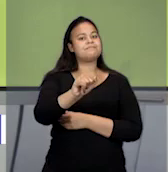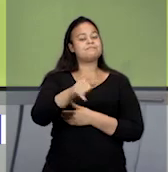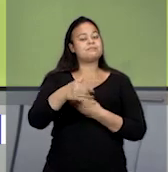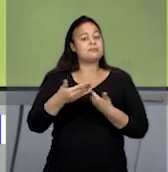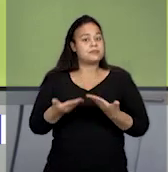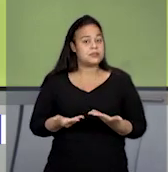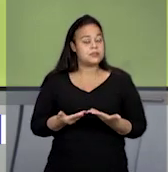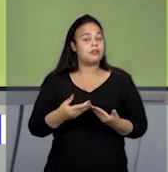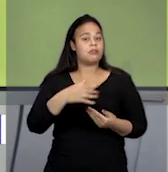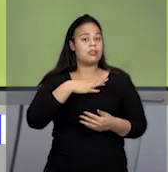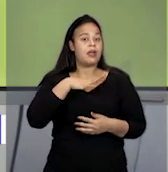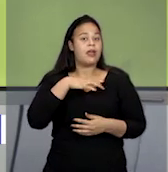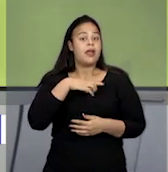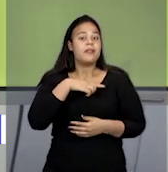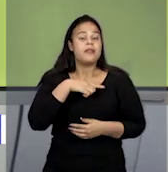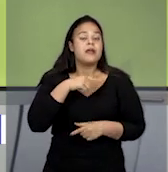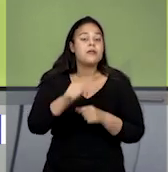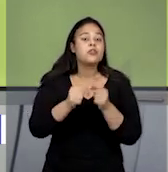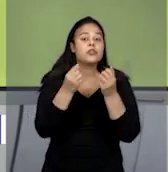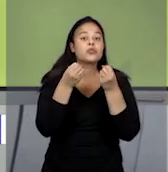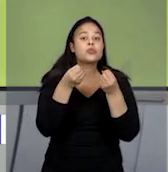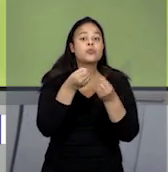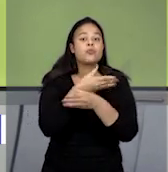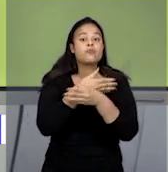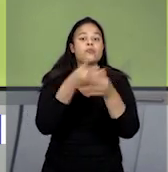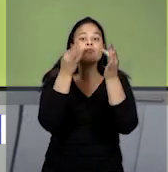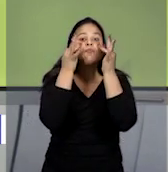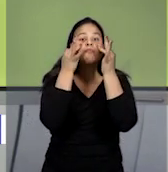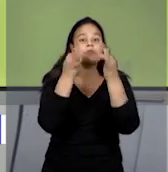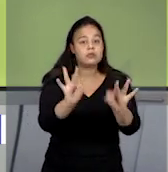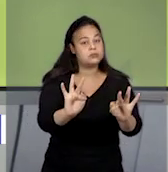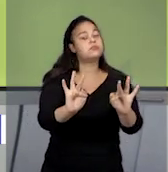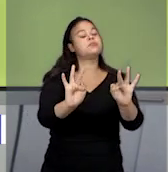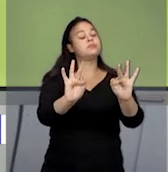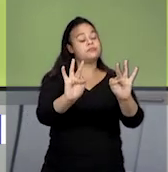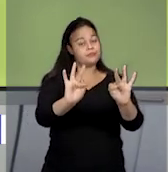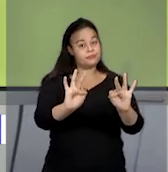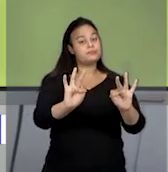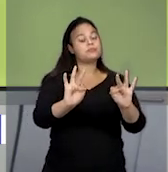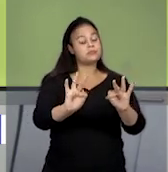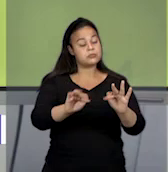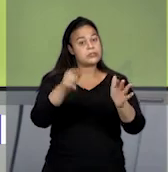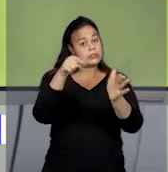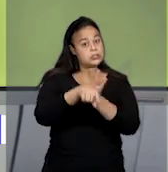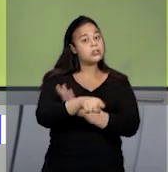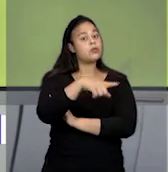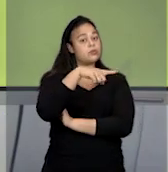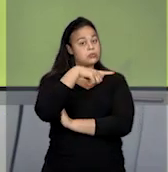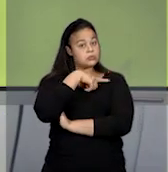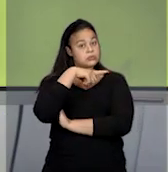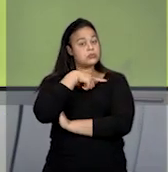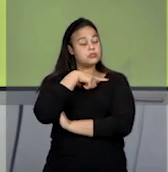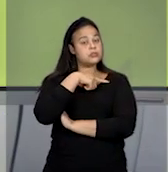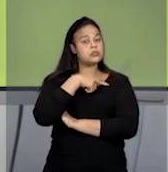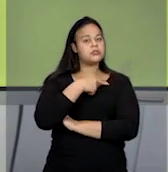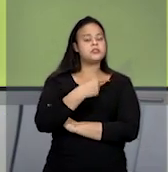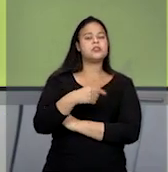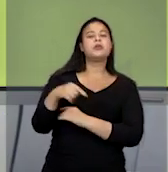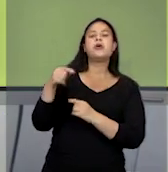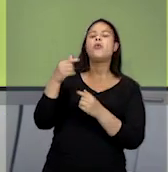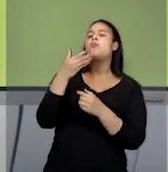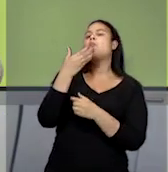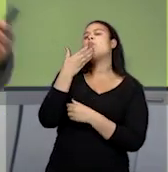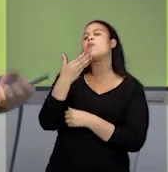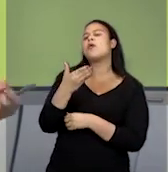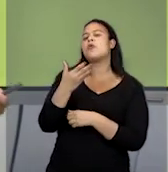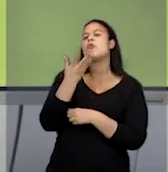então um novo fenótipo. Nós resolvemos até uma questão aí sobre a questão do tipo de pigmentação das cobras,